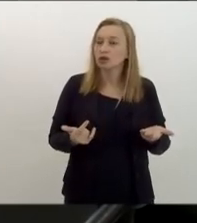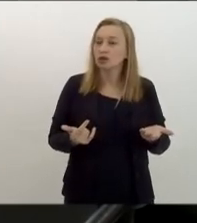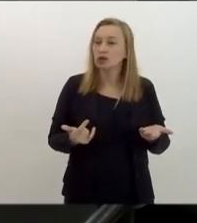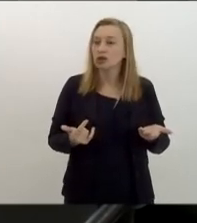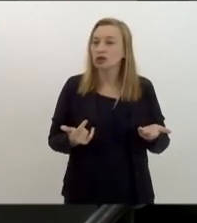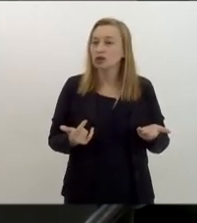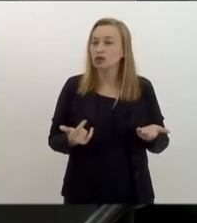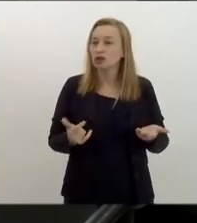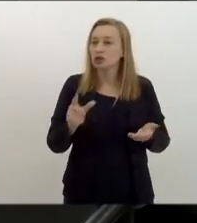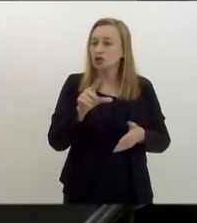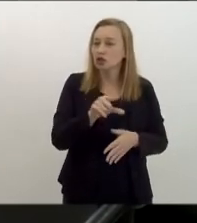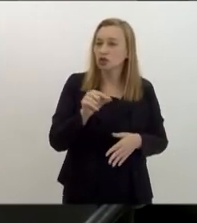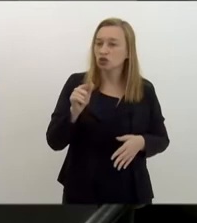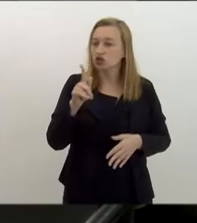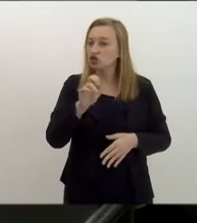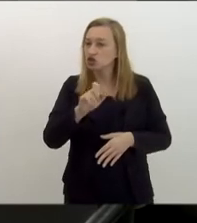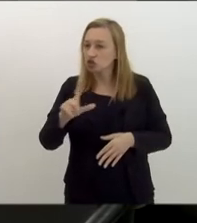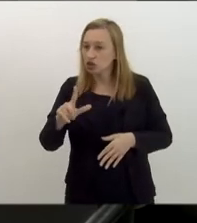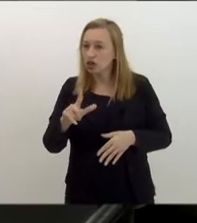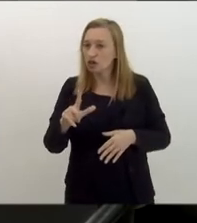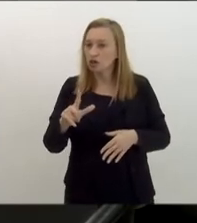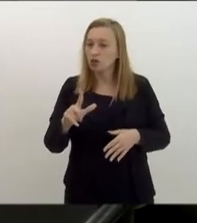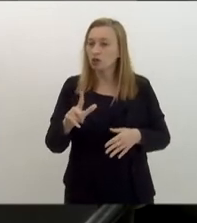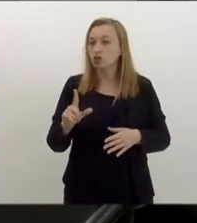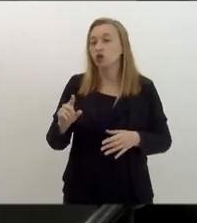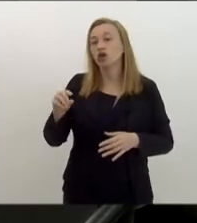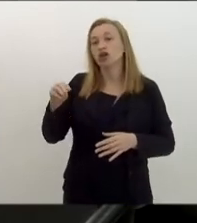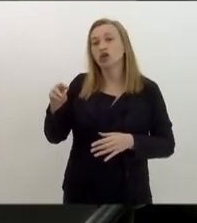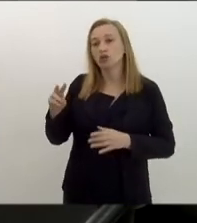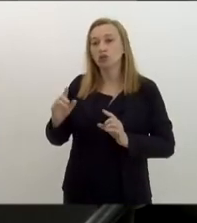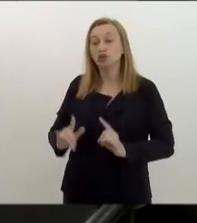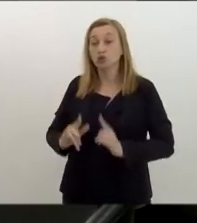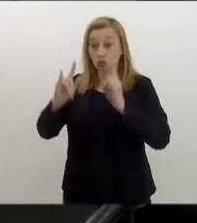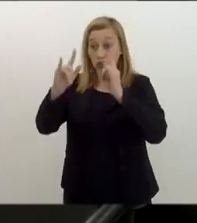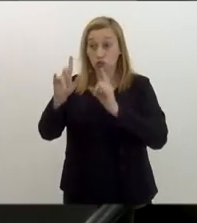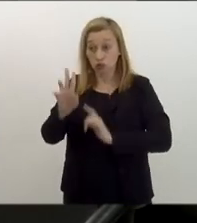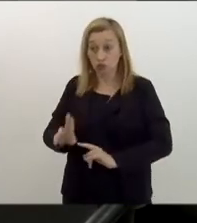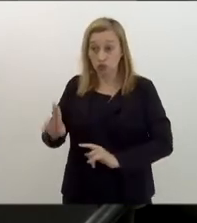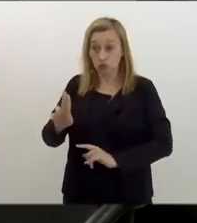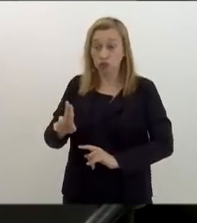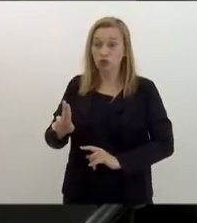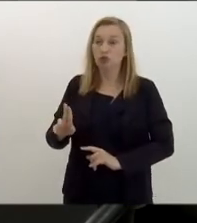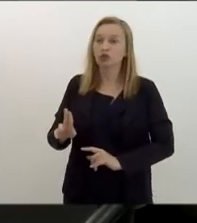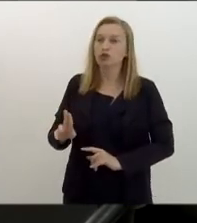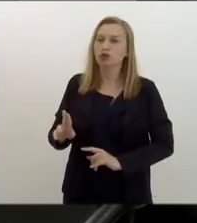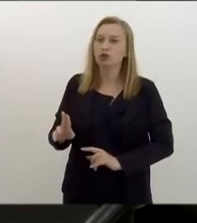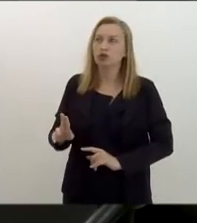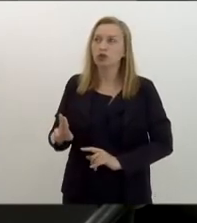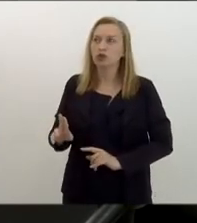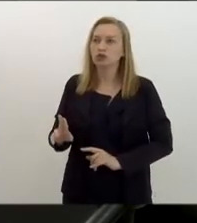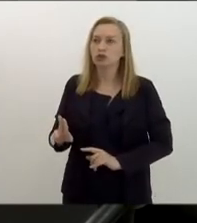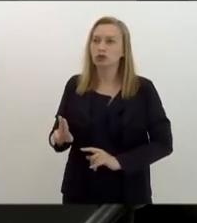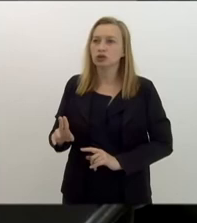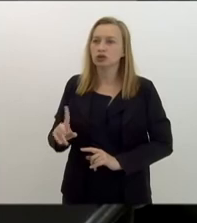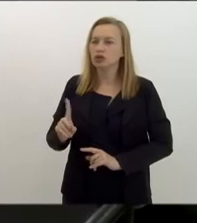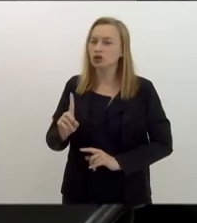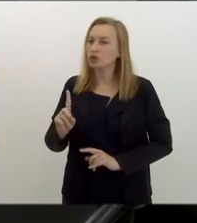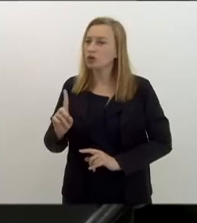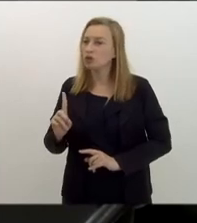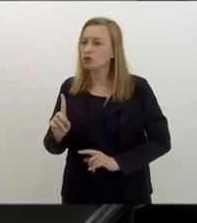definição de georreferenciamento do imóvel utilização não não